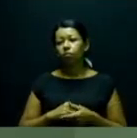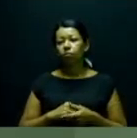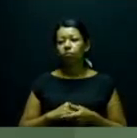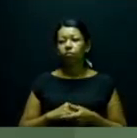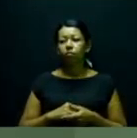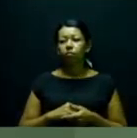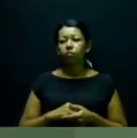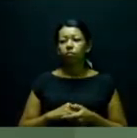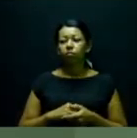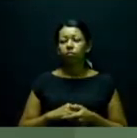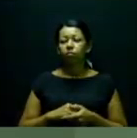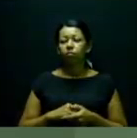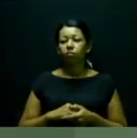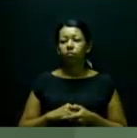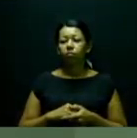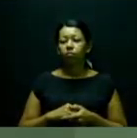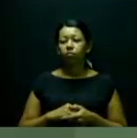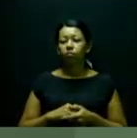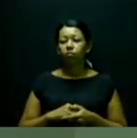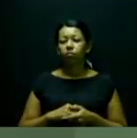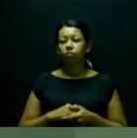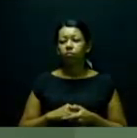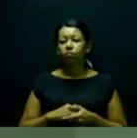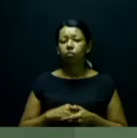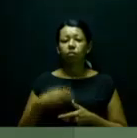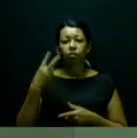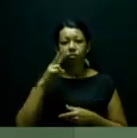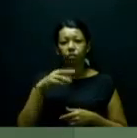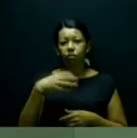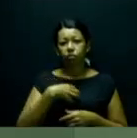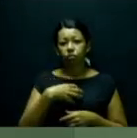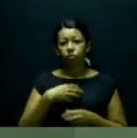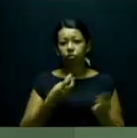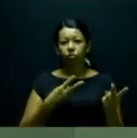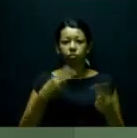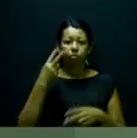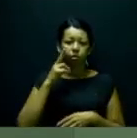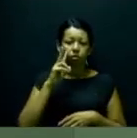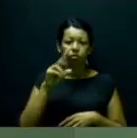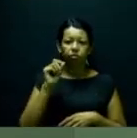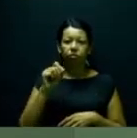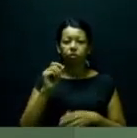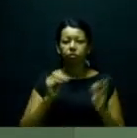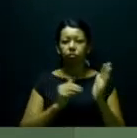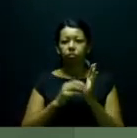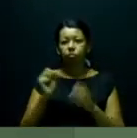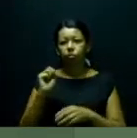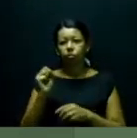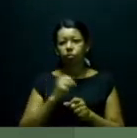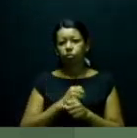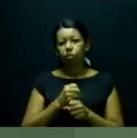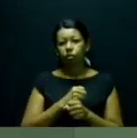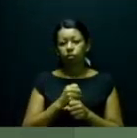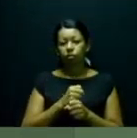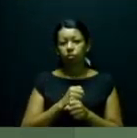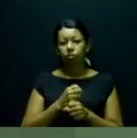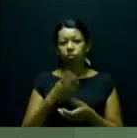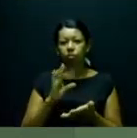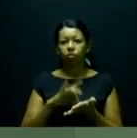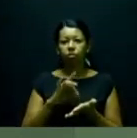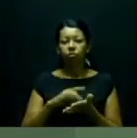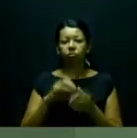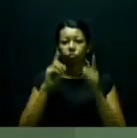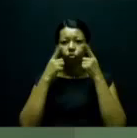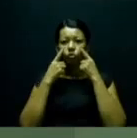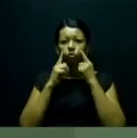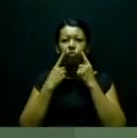e deparar, nobre vereador Ivan, com a forma como a gente vem acompanhando nos últimos 8 anos, realmente é de